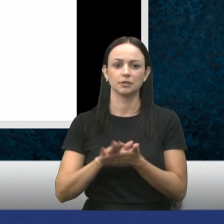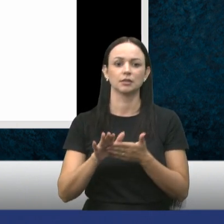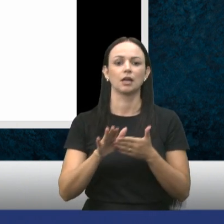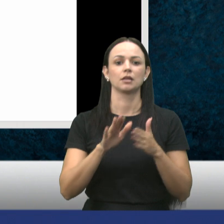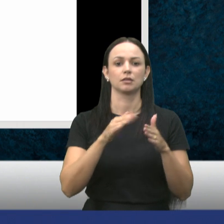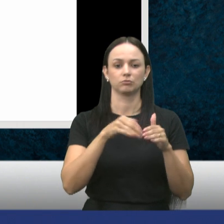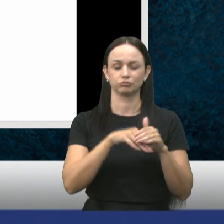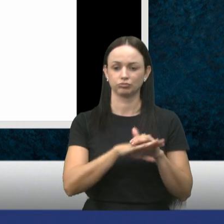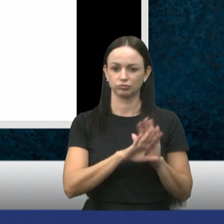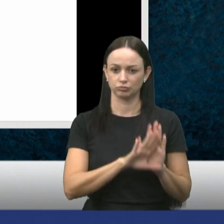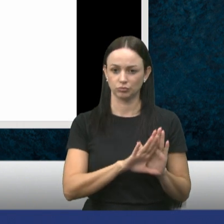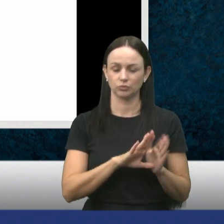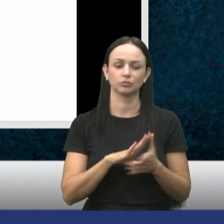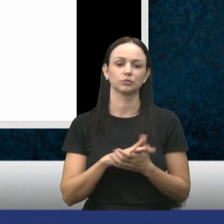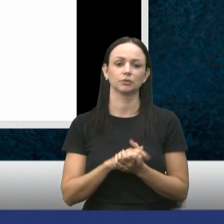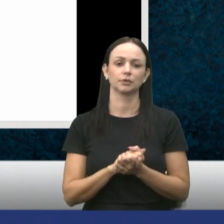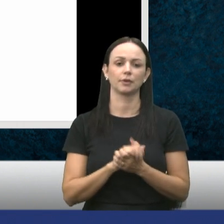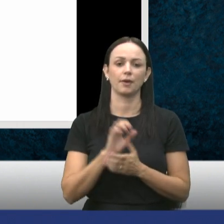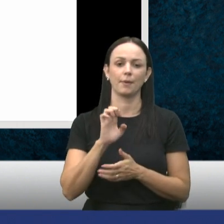empenhadas.